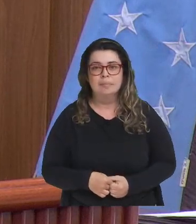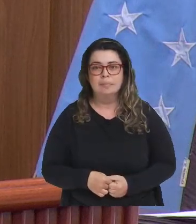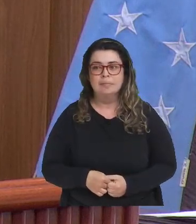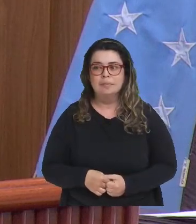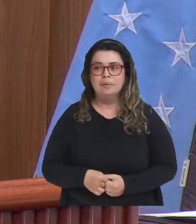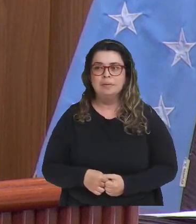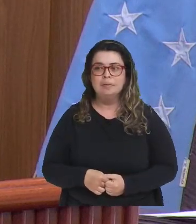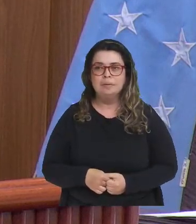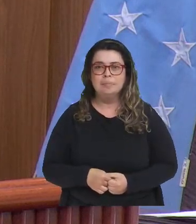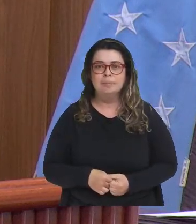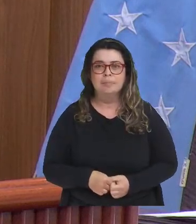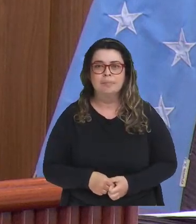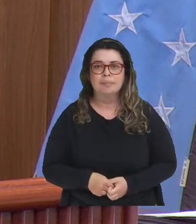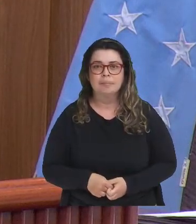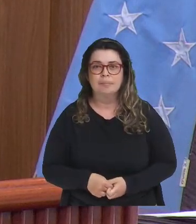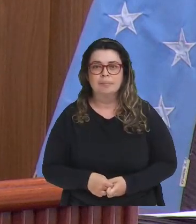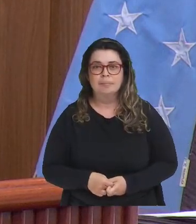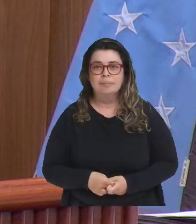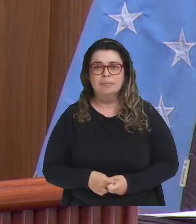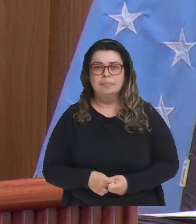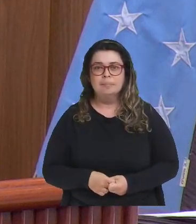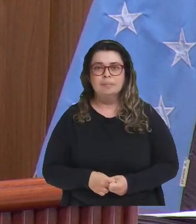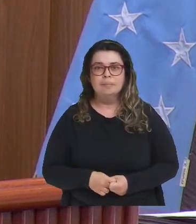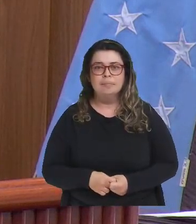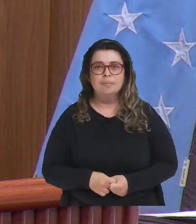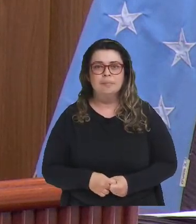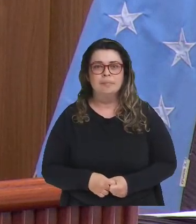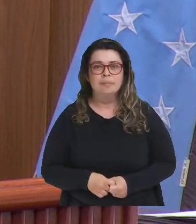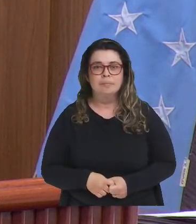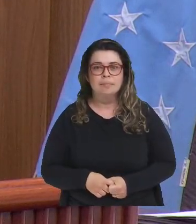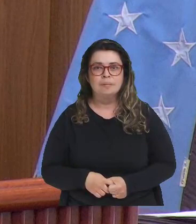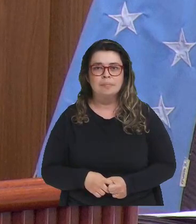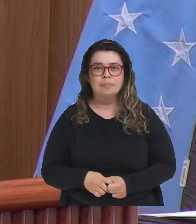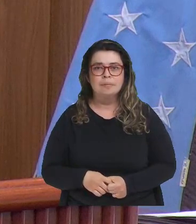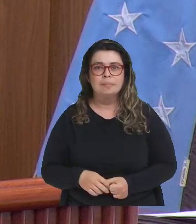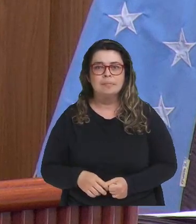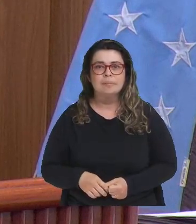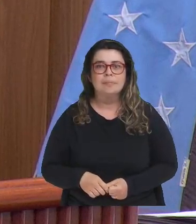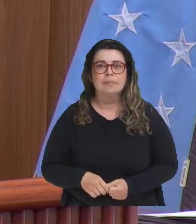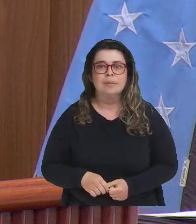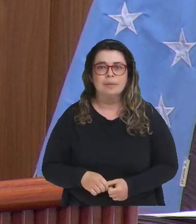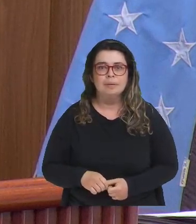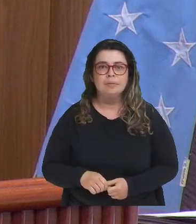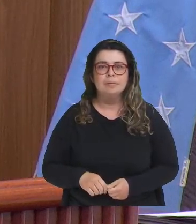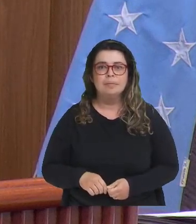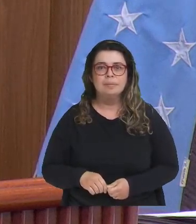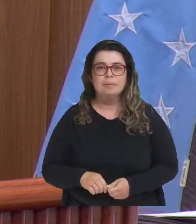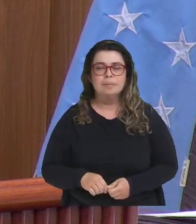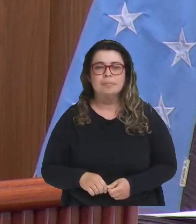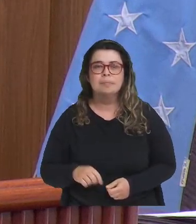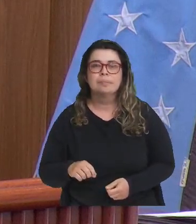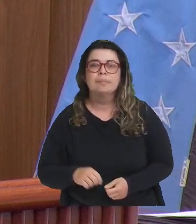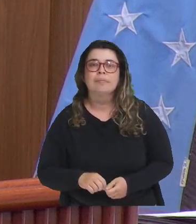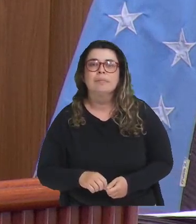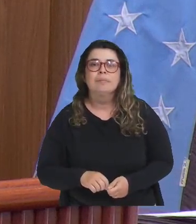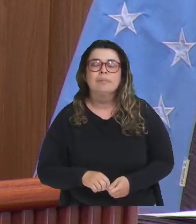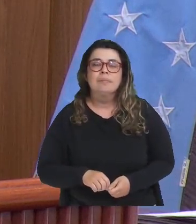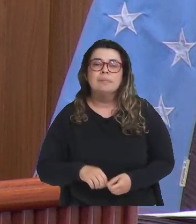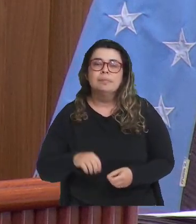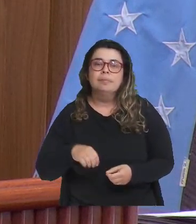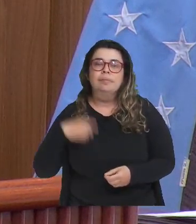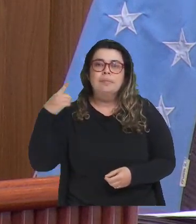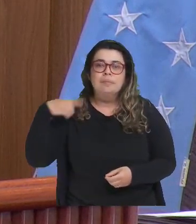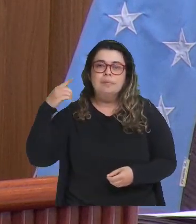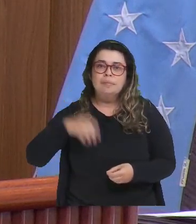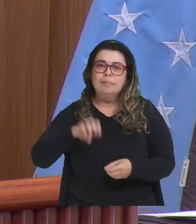do senador? O que ele pode fazer pela República? Qual é a função do deputado federal, do estadual? E também a gente